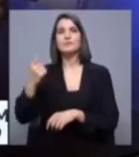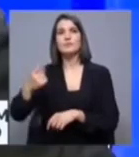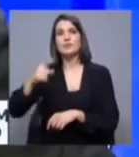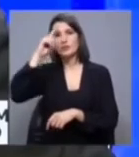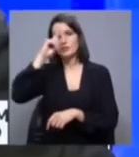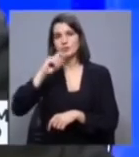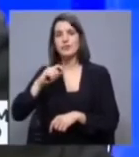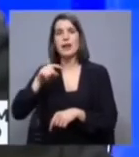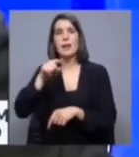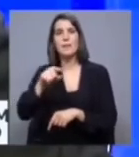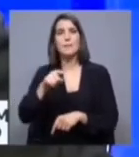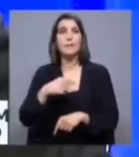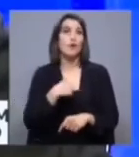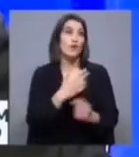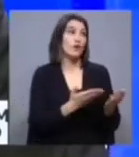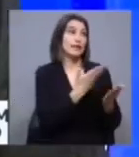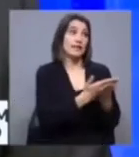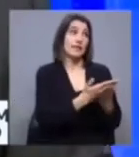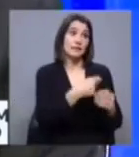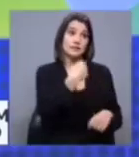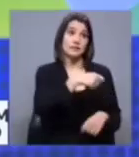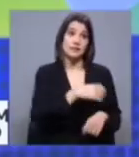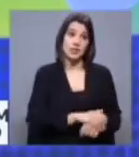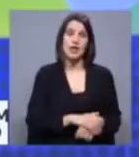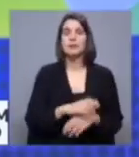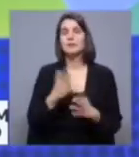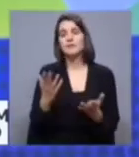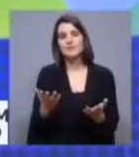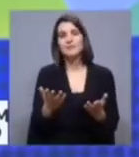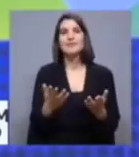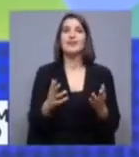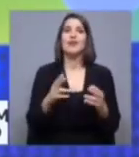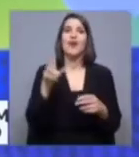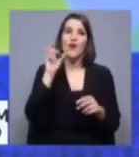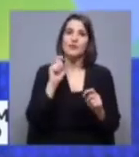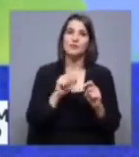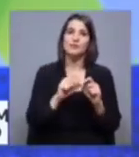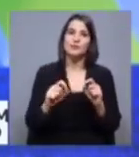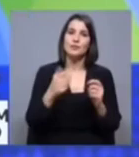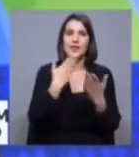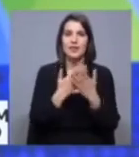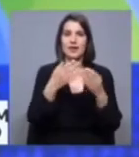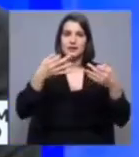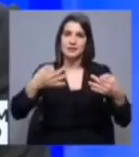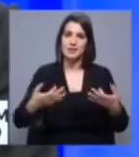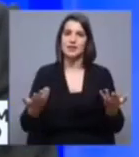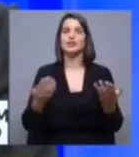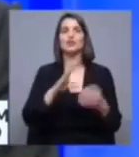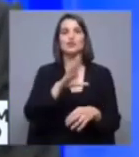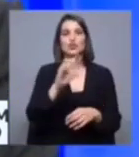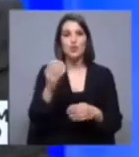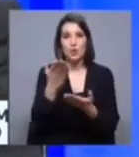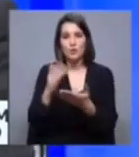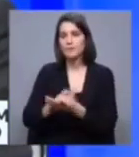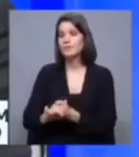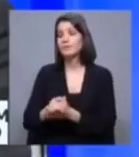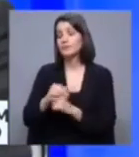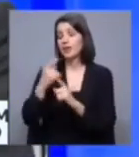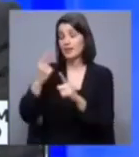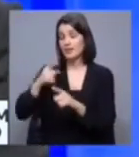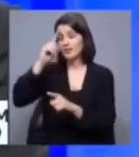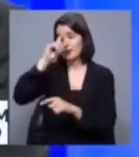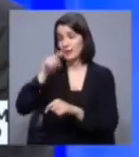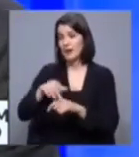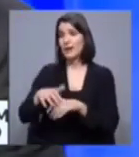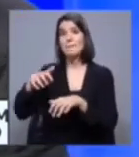Deve-se lembrar. Eu fui candidato presidencial. Deixe-se ouvir, porque é para conseguirmos estabelecer alguma ordem. João, faça favor. Deve-se lembrar